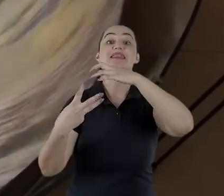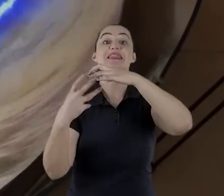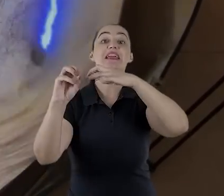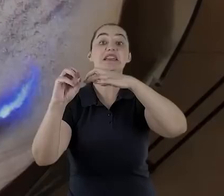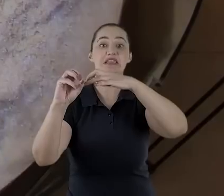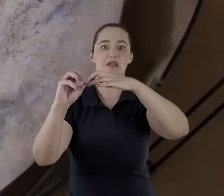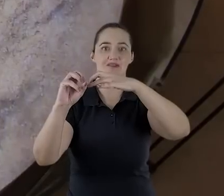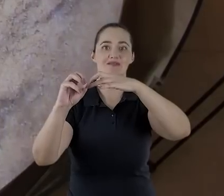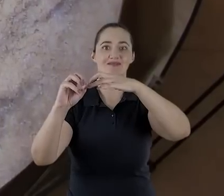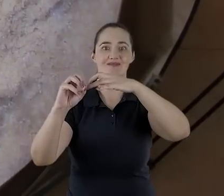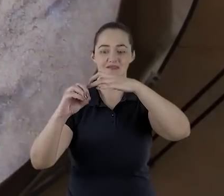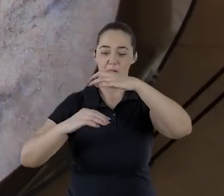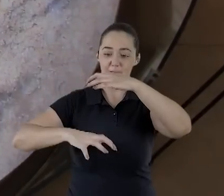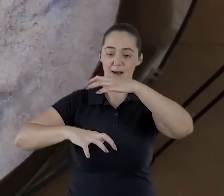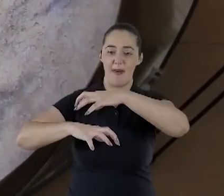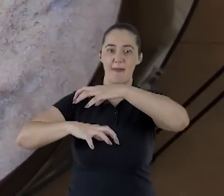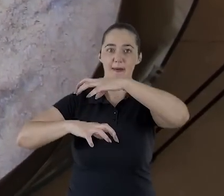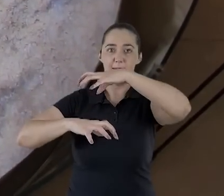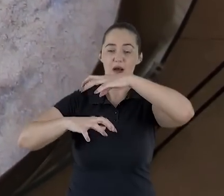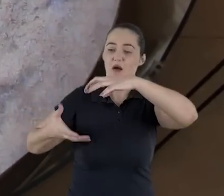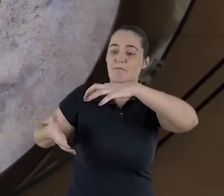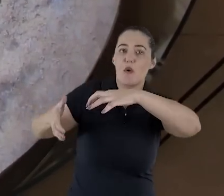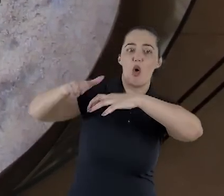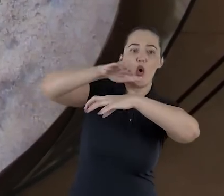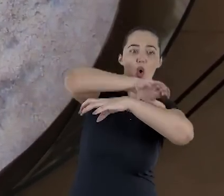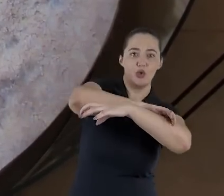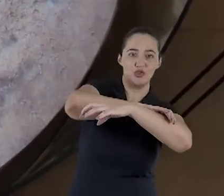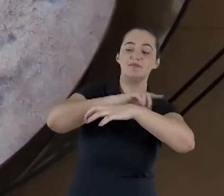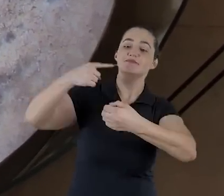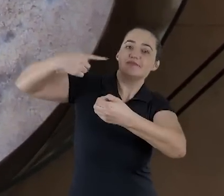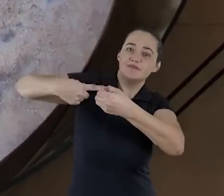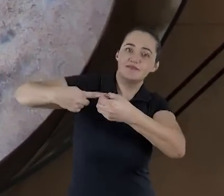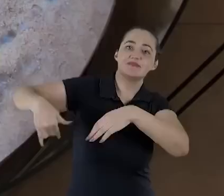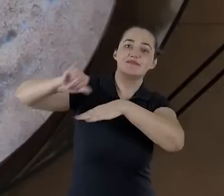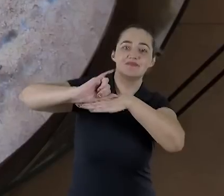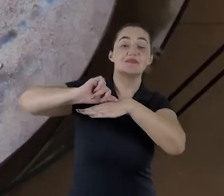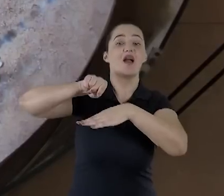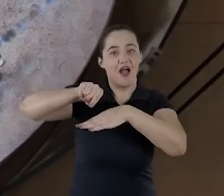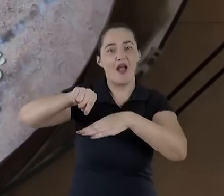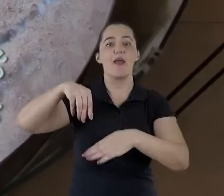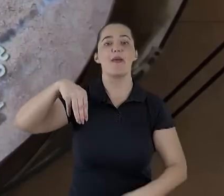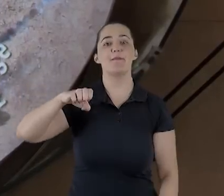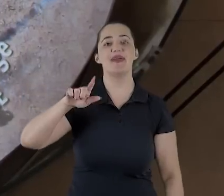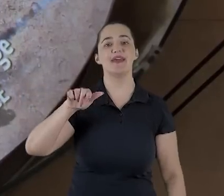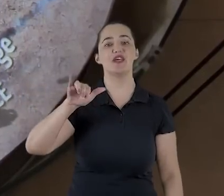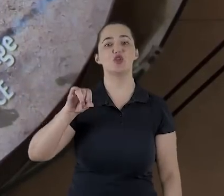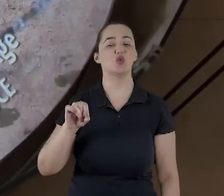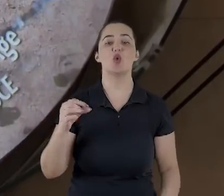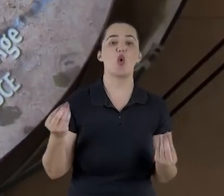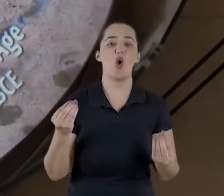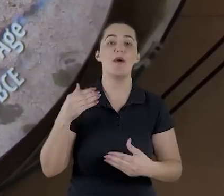de destruição e reconstrução. E agora vamos entender, né, através dos anos, como